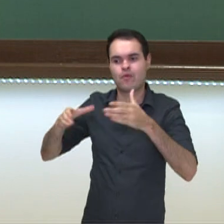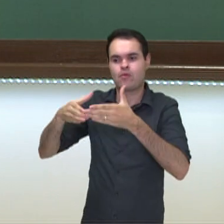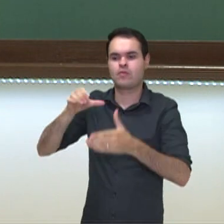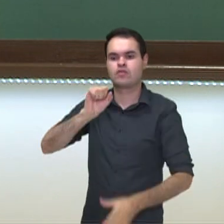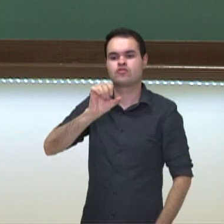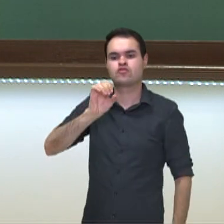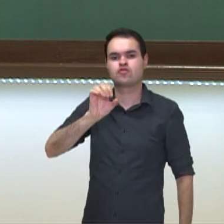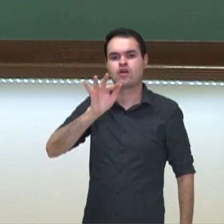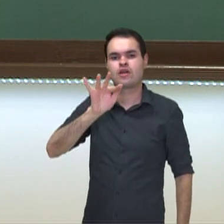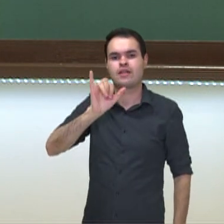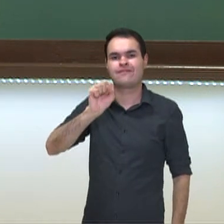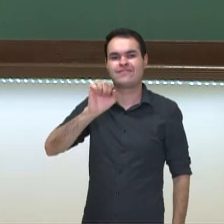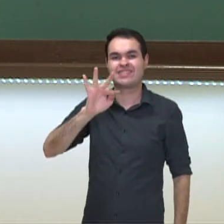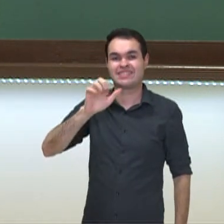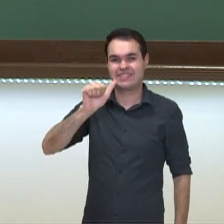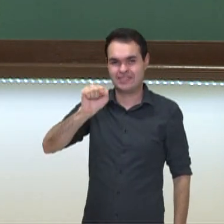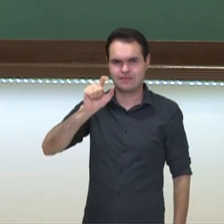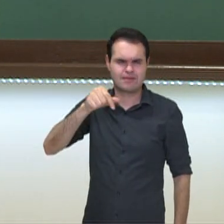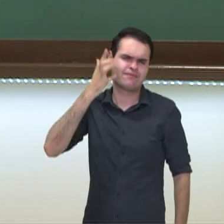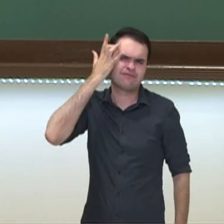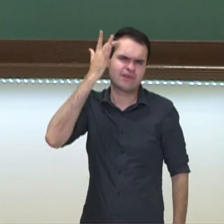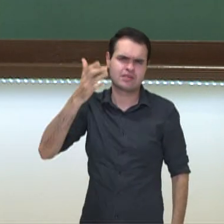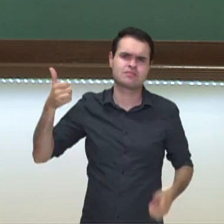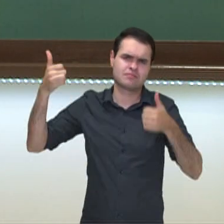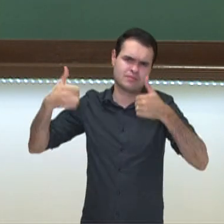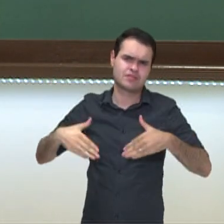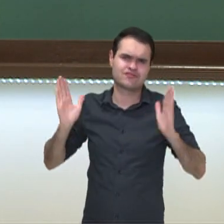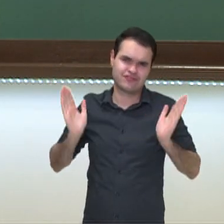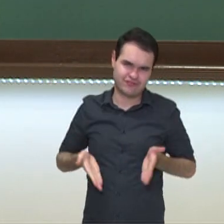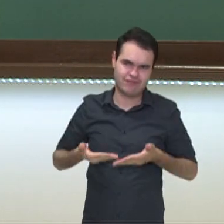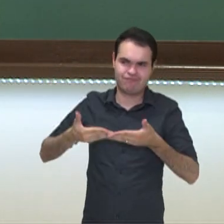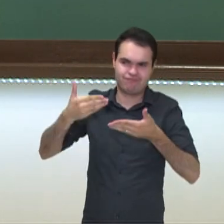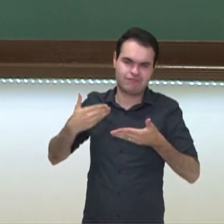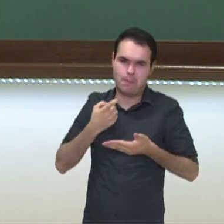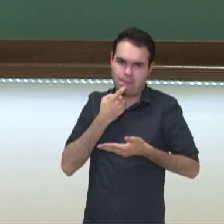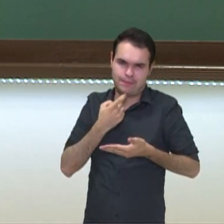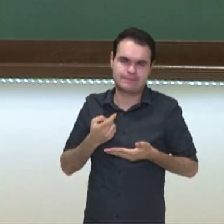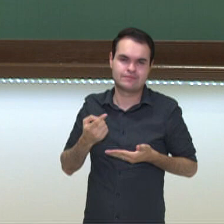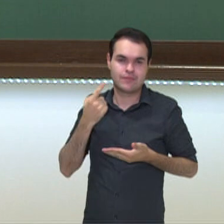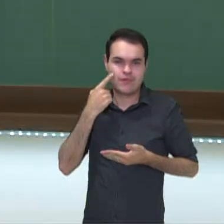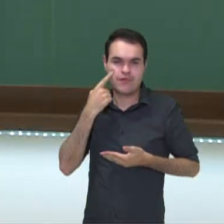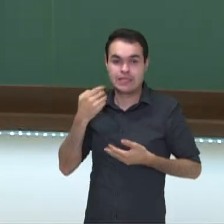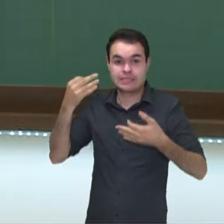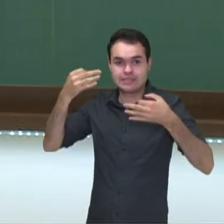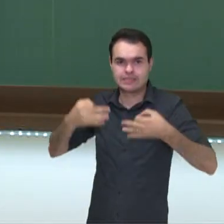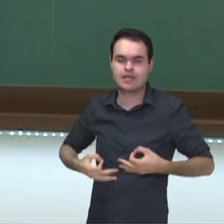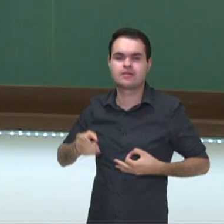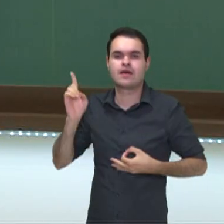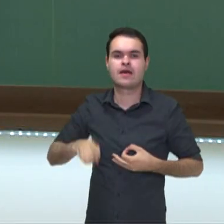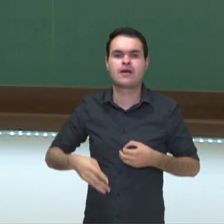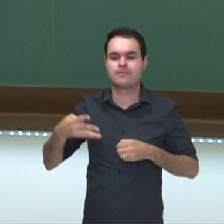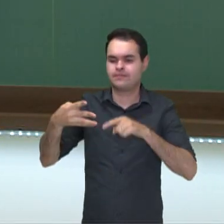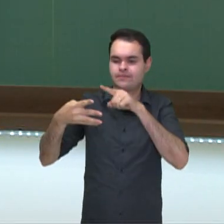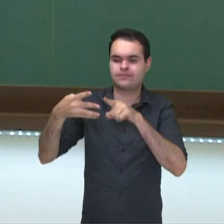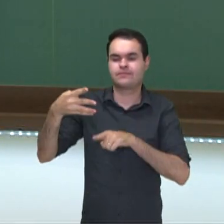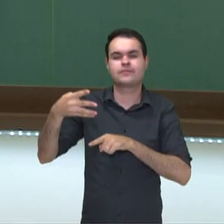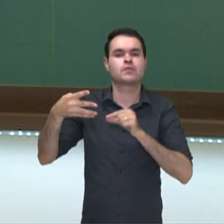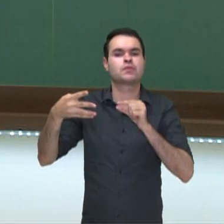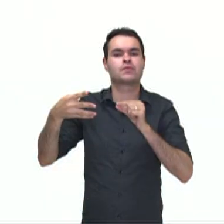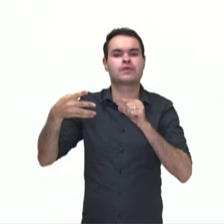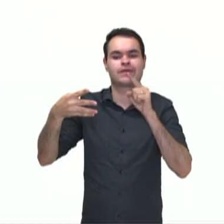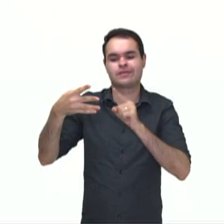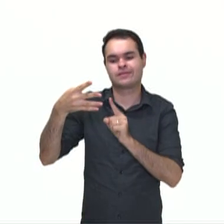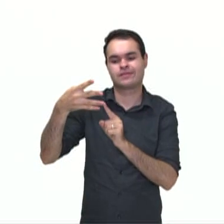sofistas? Ficou fácil, né? A professora acabou de falar sobre isso. Vamos ver se vocês acertaram. A alternativa correta aqui é a